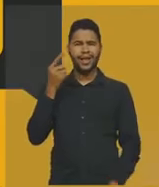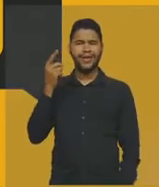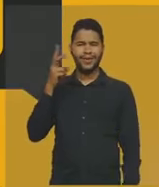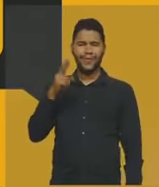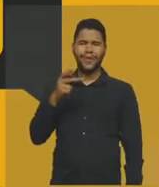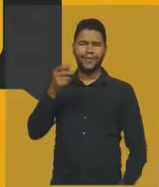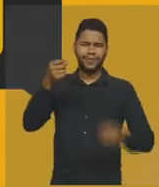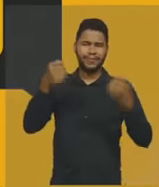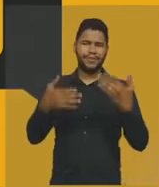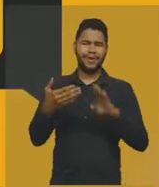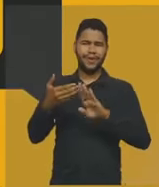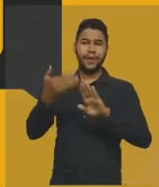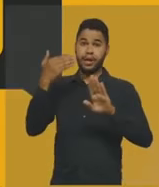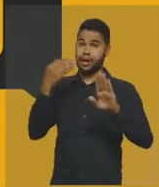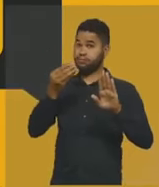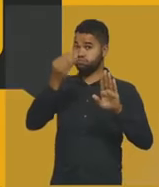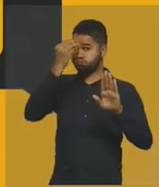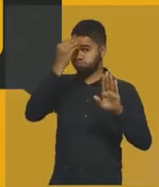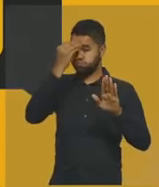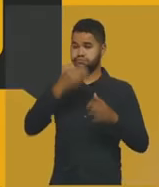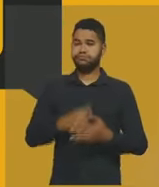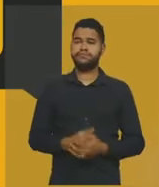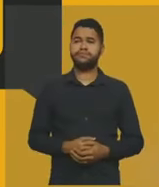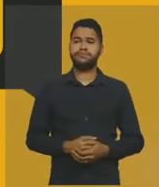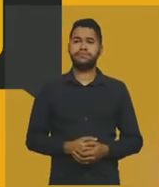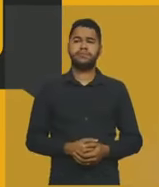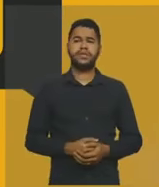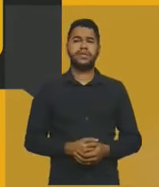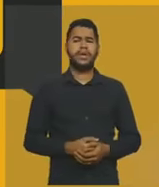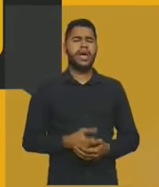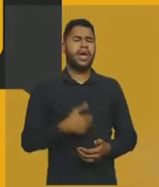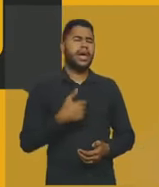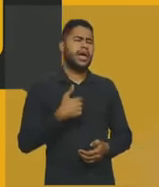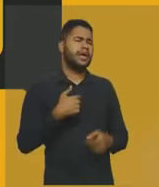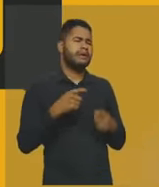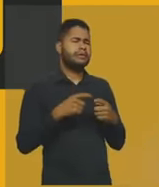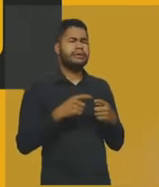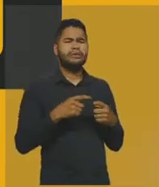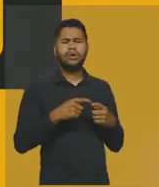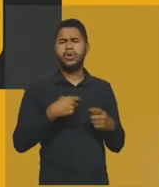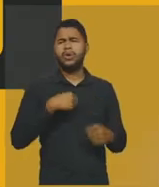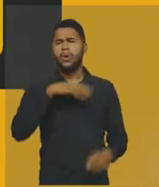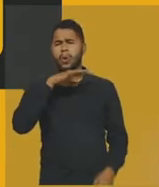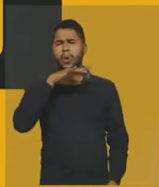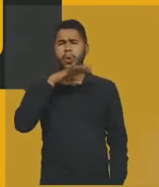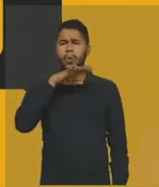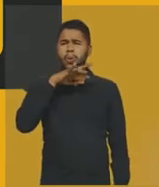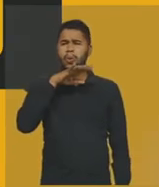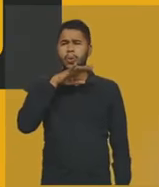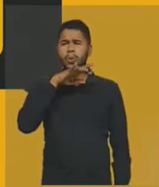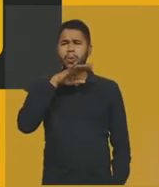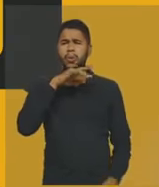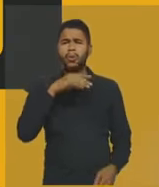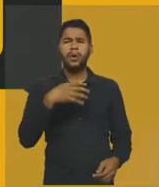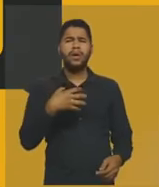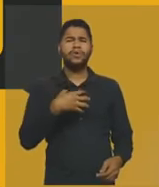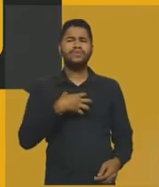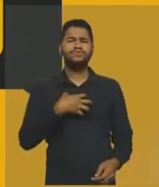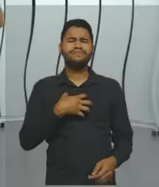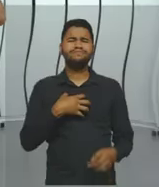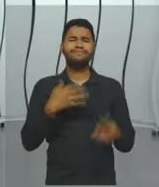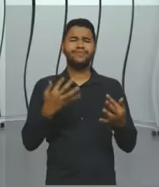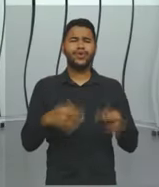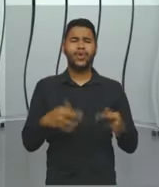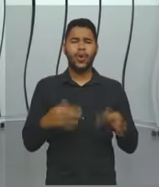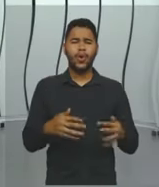muito usado e tem que memorizar. Oh, doctor, I'm bad. I have the flu. Também quando eu for falar